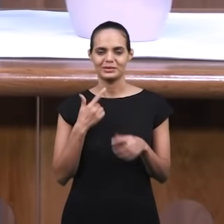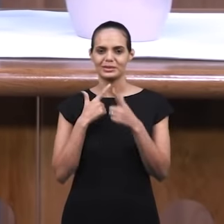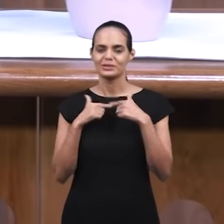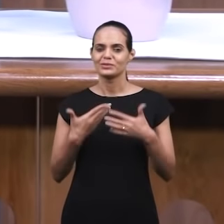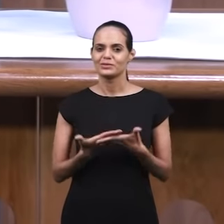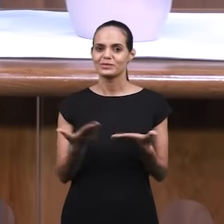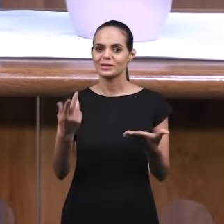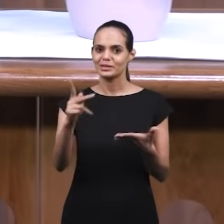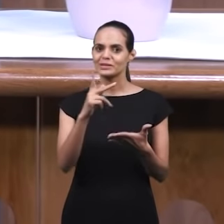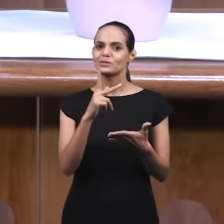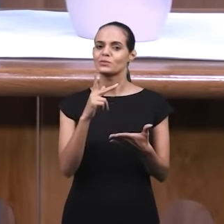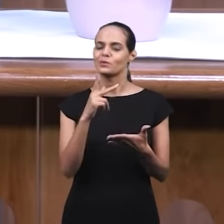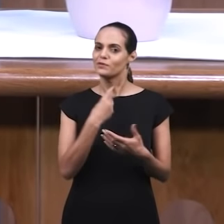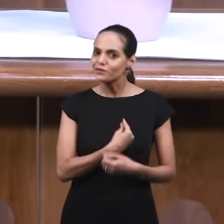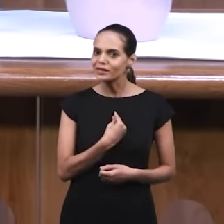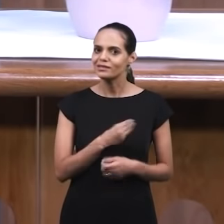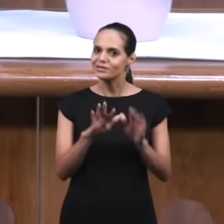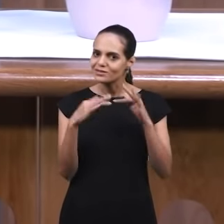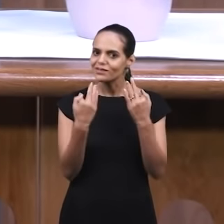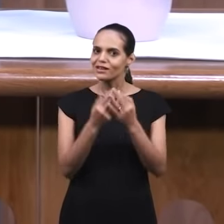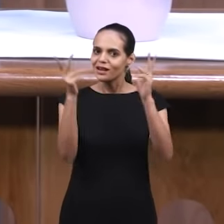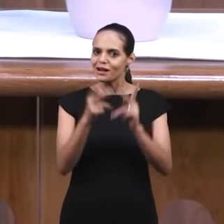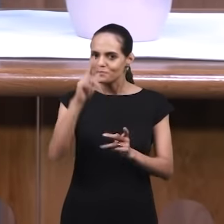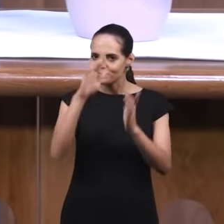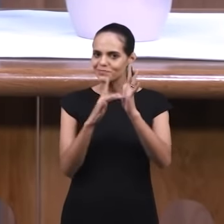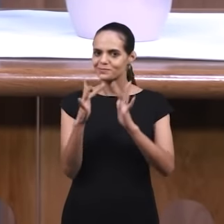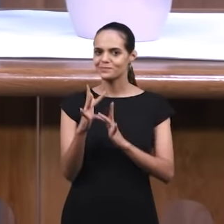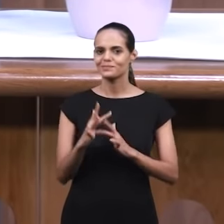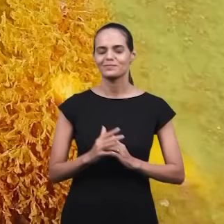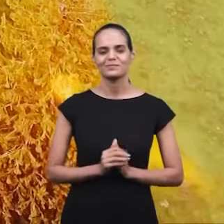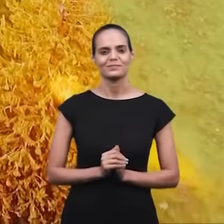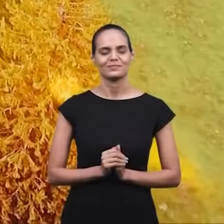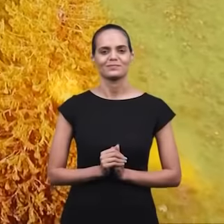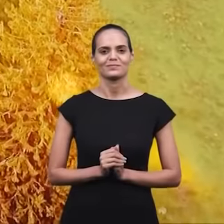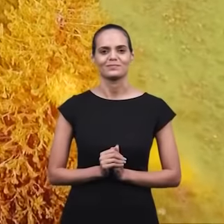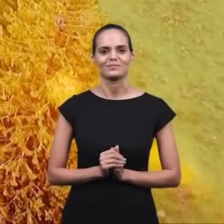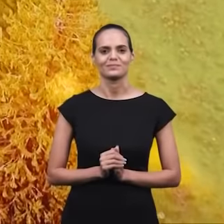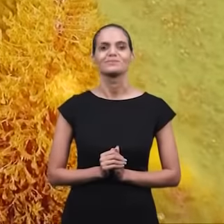vida, o seu lar, a sua família, a paz do Senhor Jesus.